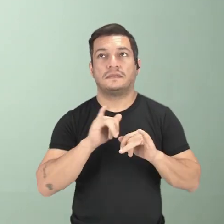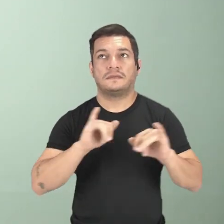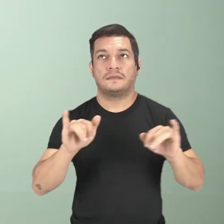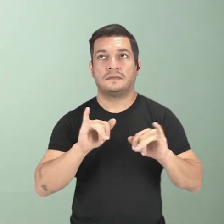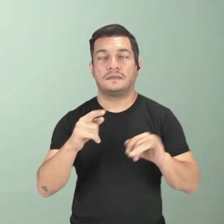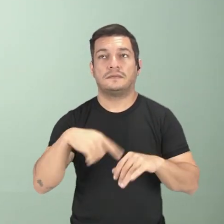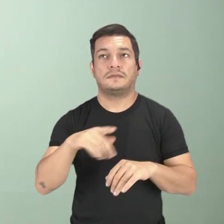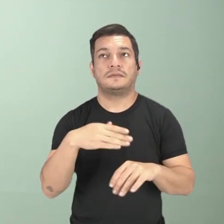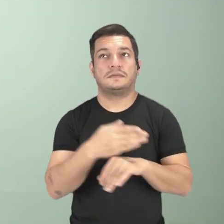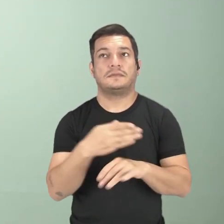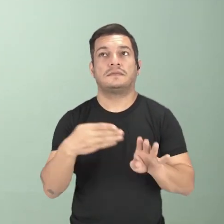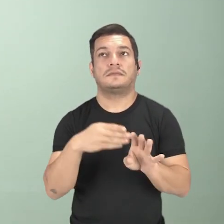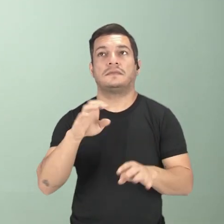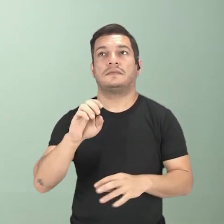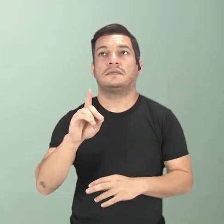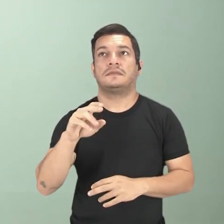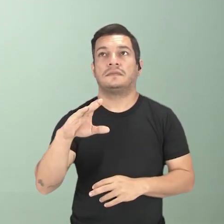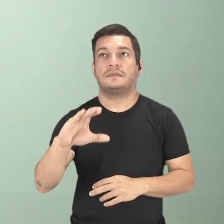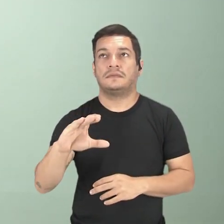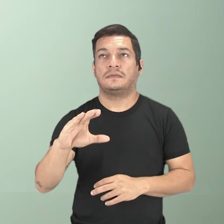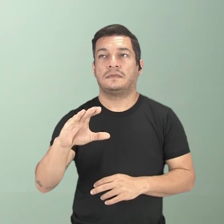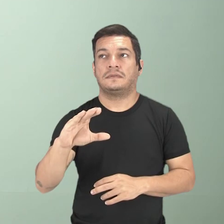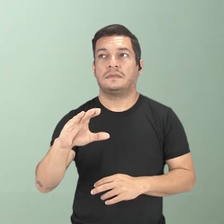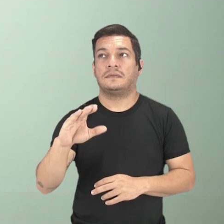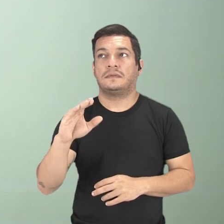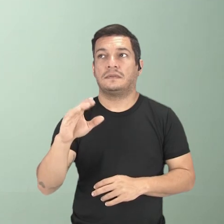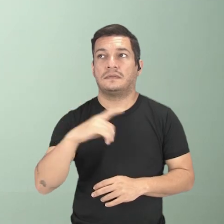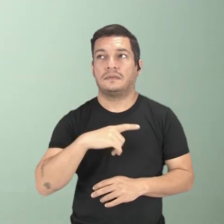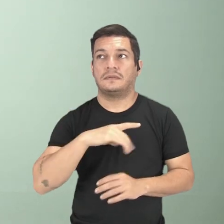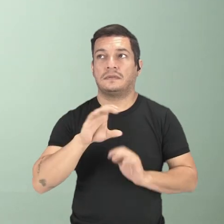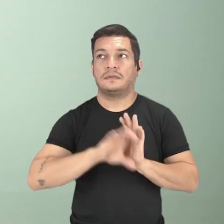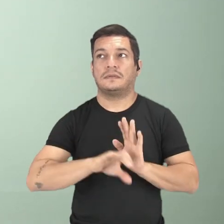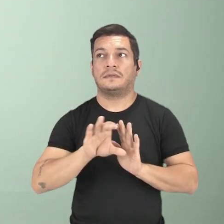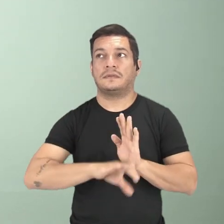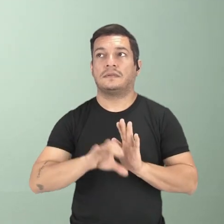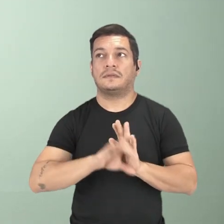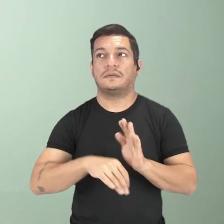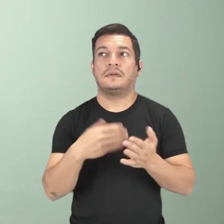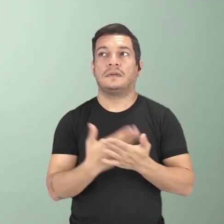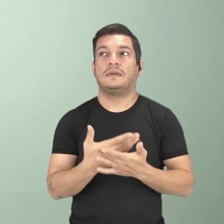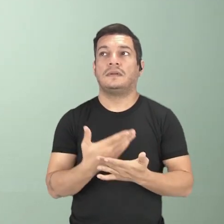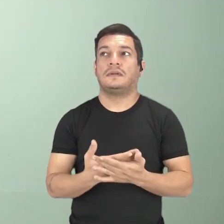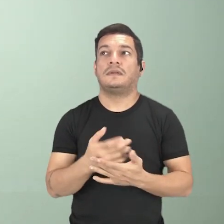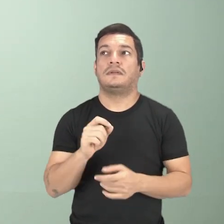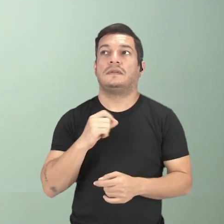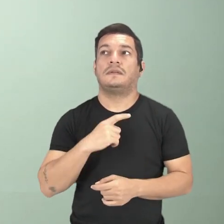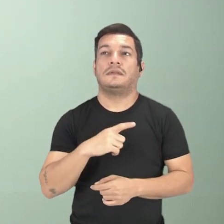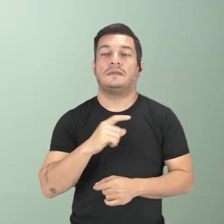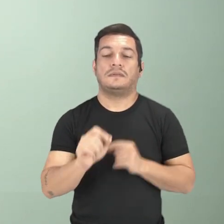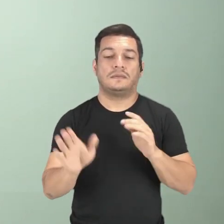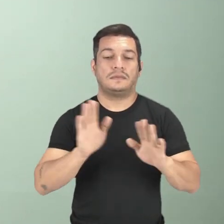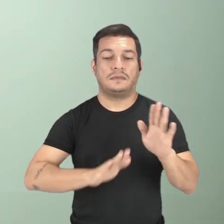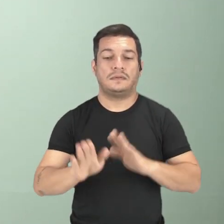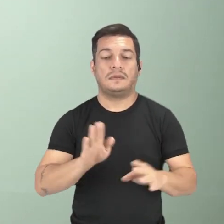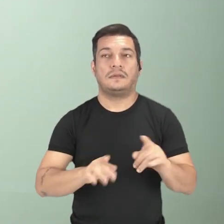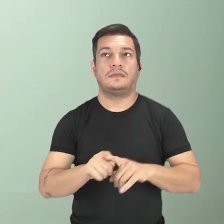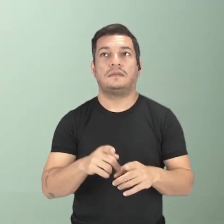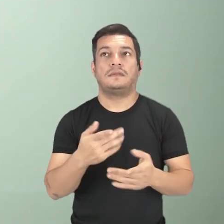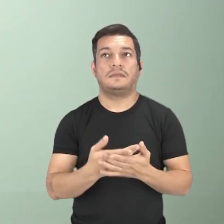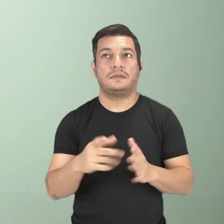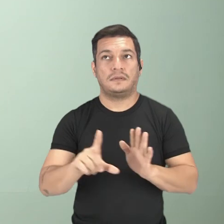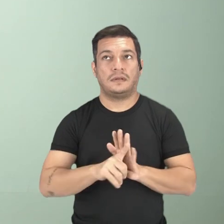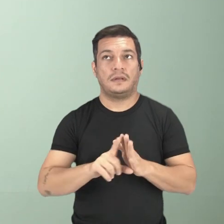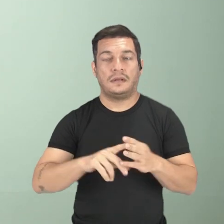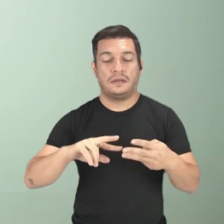precisa entrar na plataforma Eduque-AC, né, acessarem os conteúdos para estudarem, terem cuidado no estudo da primeira lei de Mendel